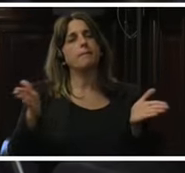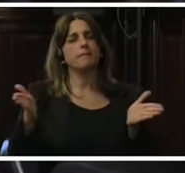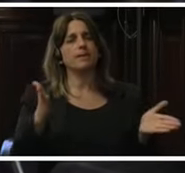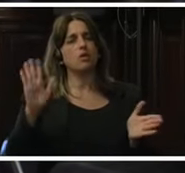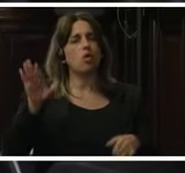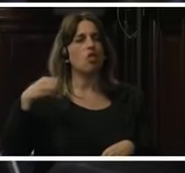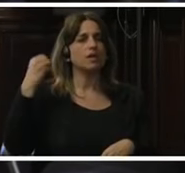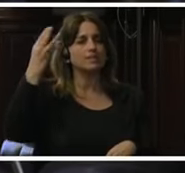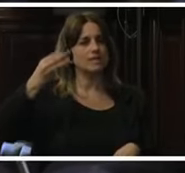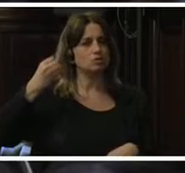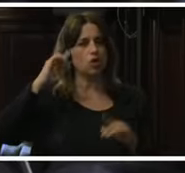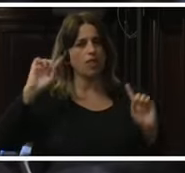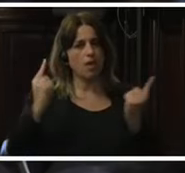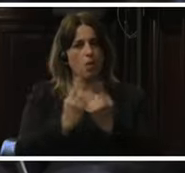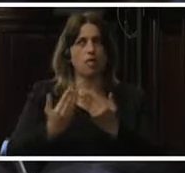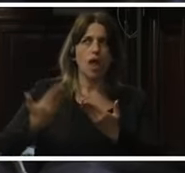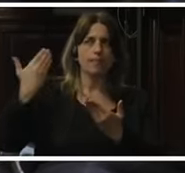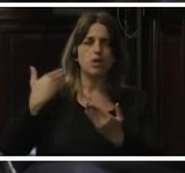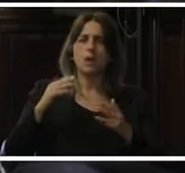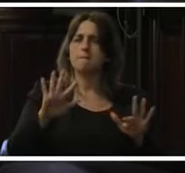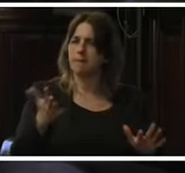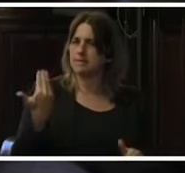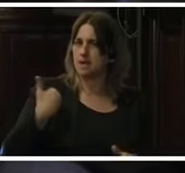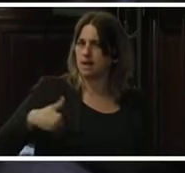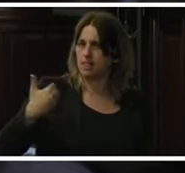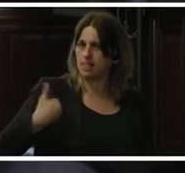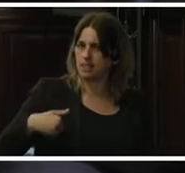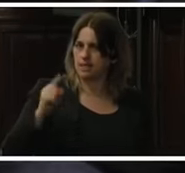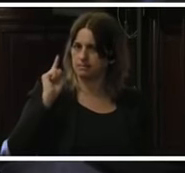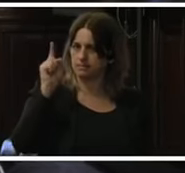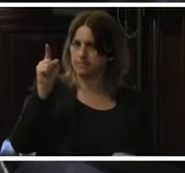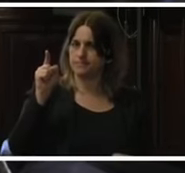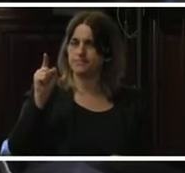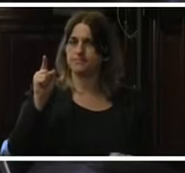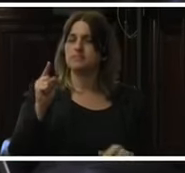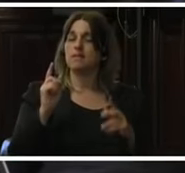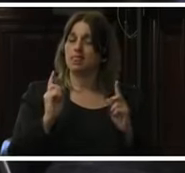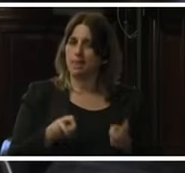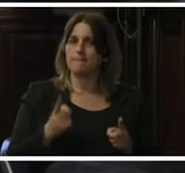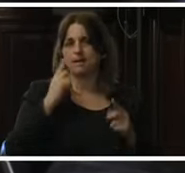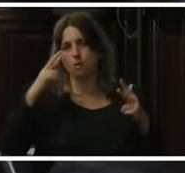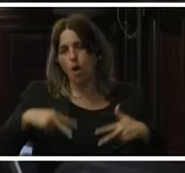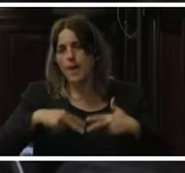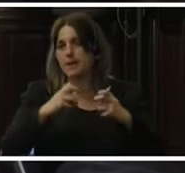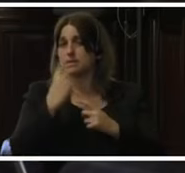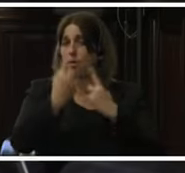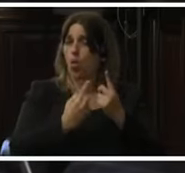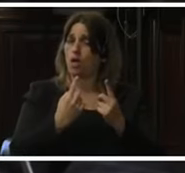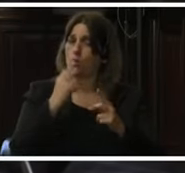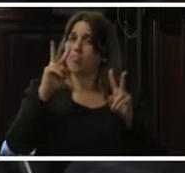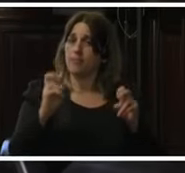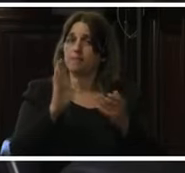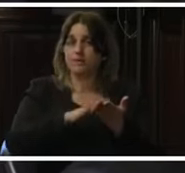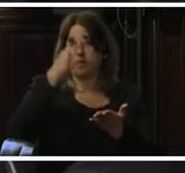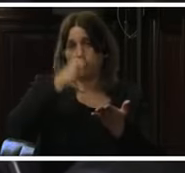anterior e creio que foi na argentina também analisamos a um tema de alguns povos